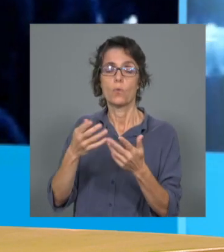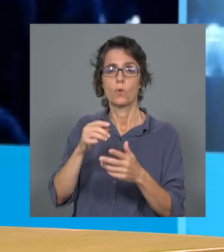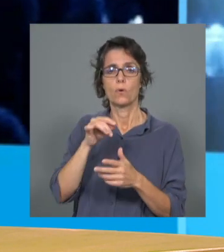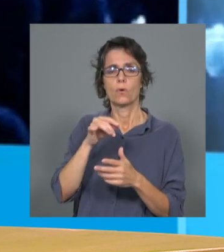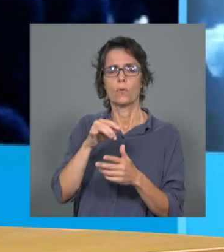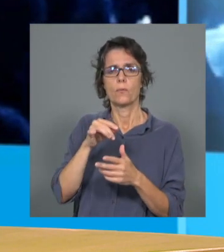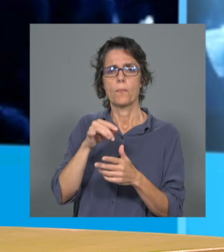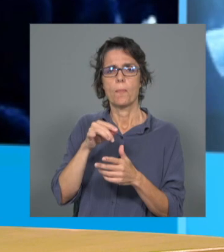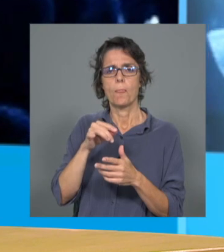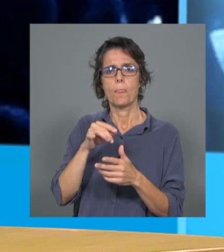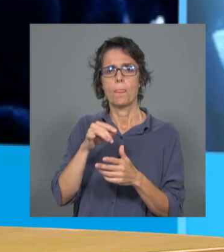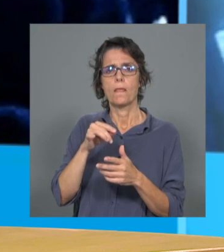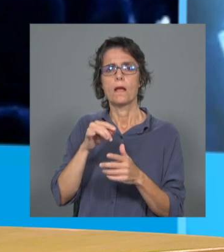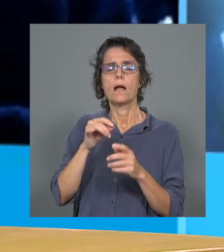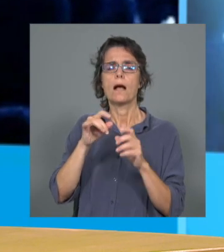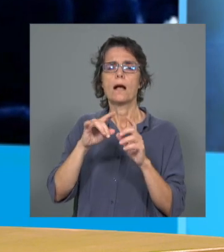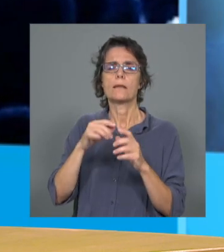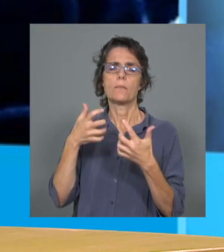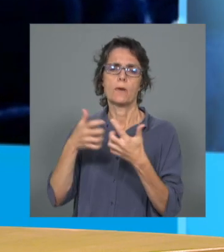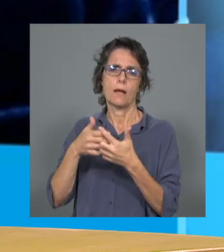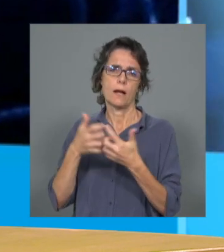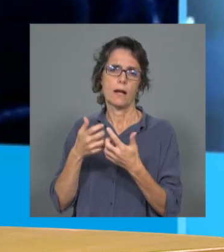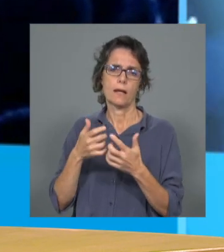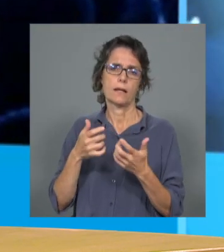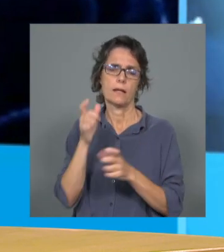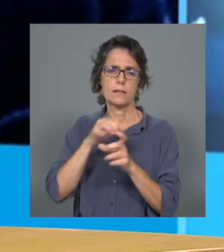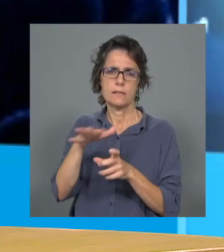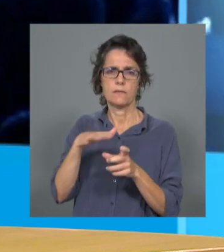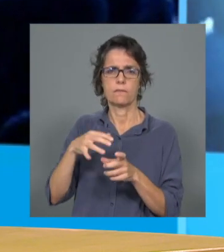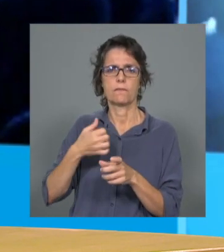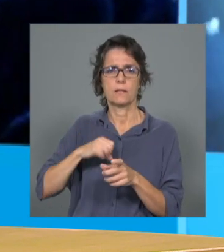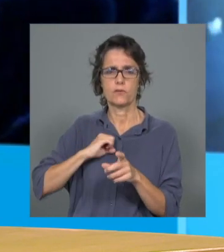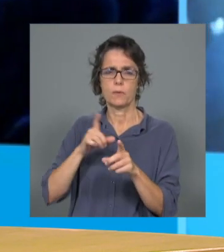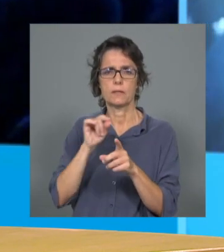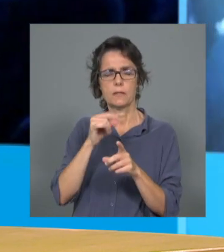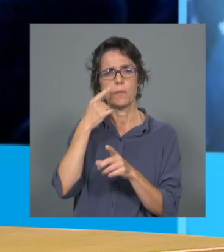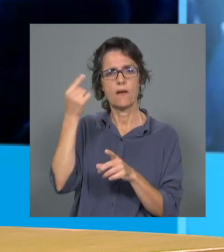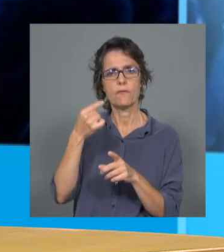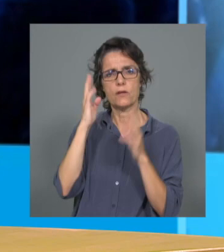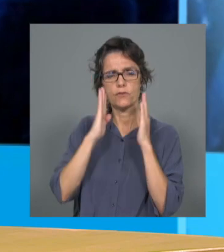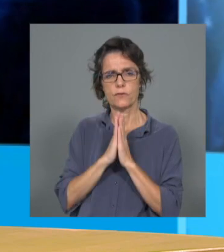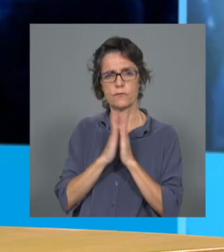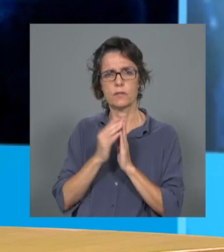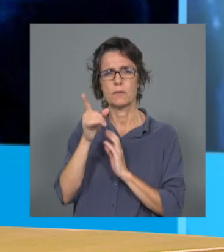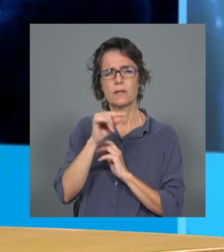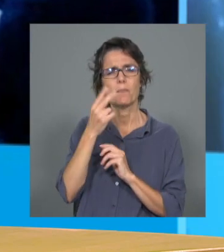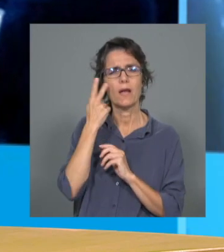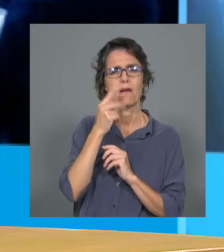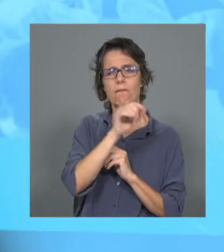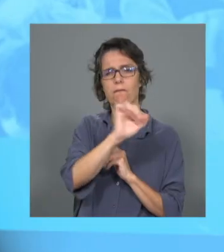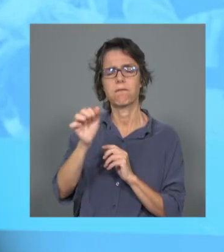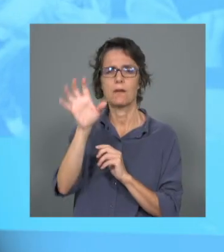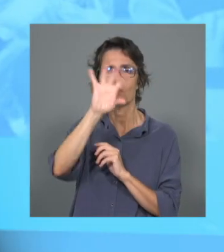sobre a Guerra Civil de Espanha, sobre as viagens da Virgem Peregrina, a vida nos países de leste